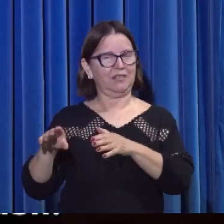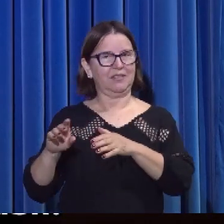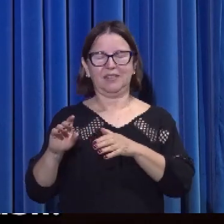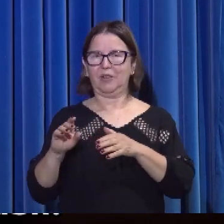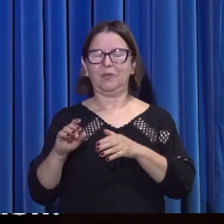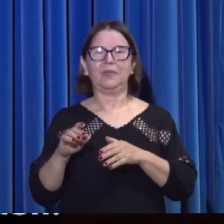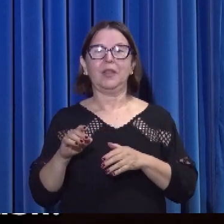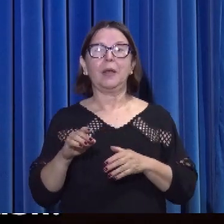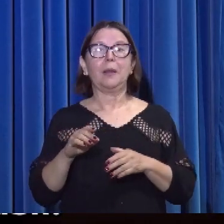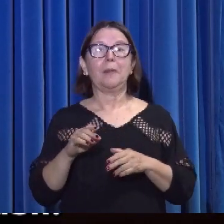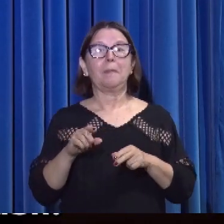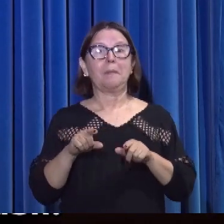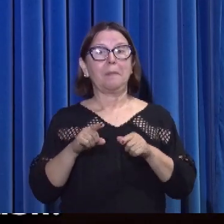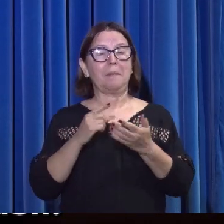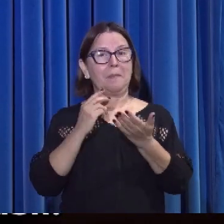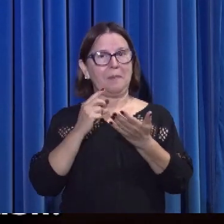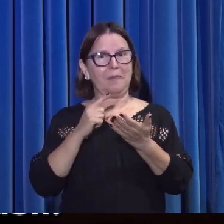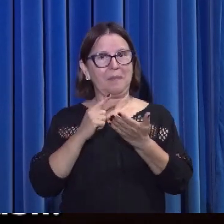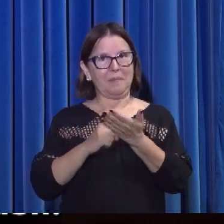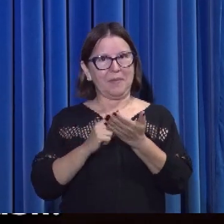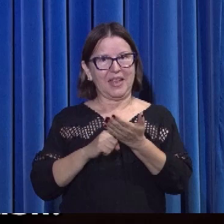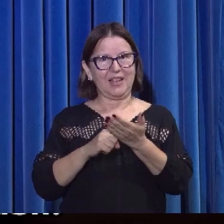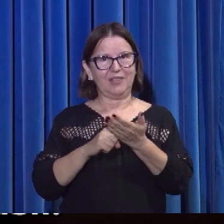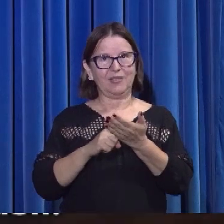como também eu não sou.